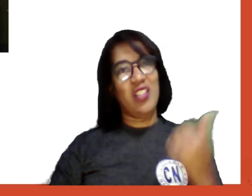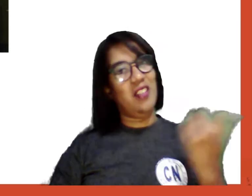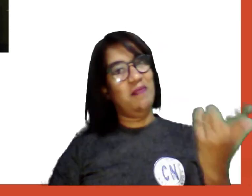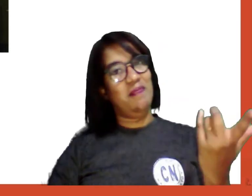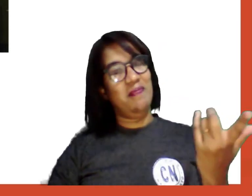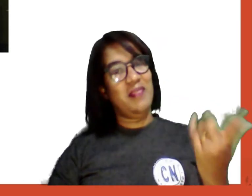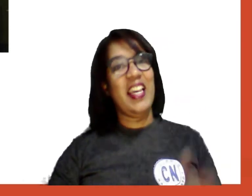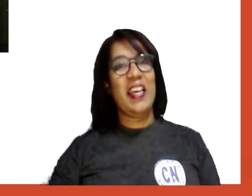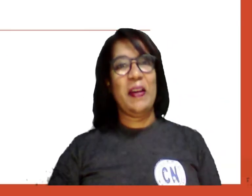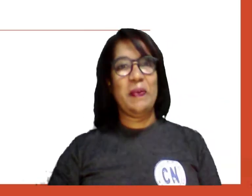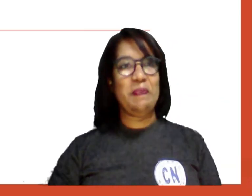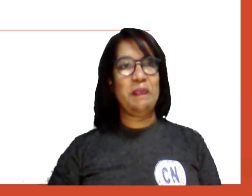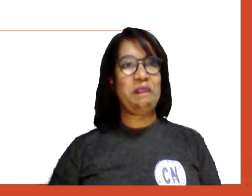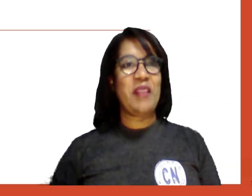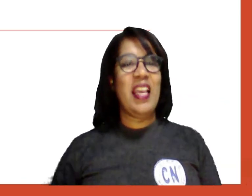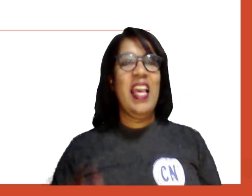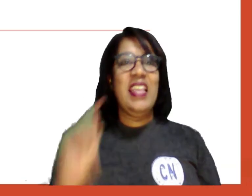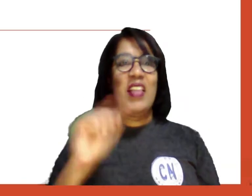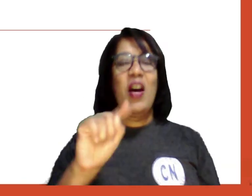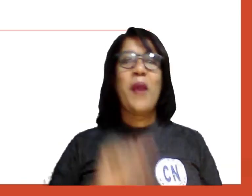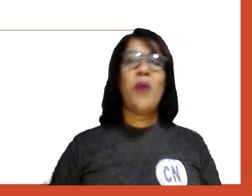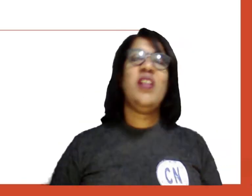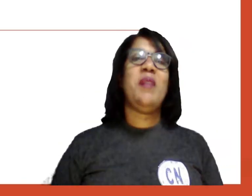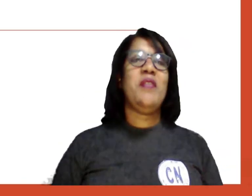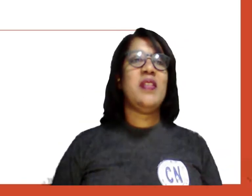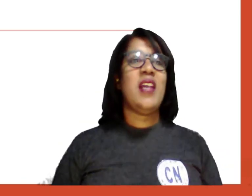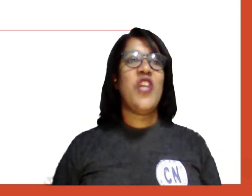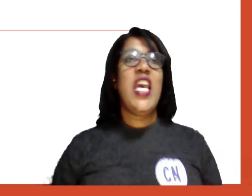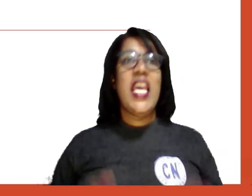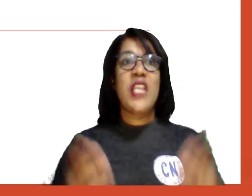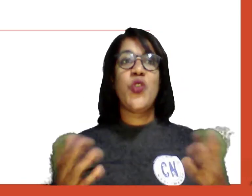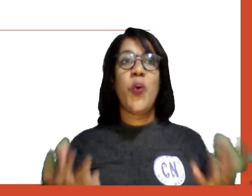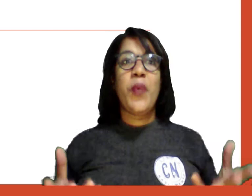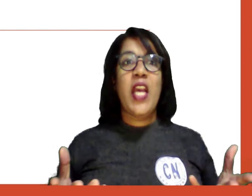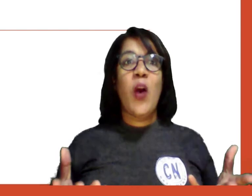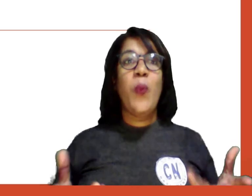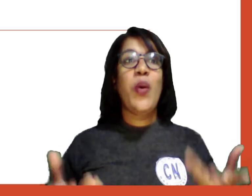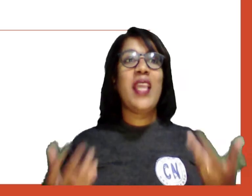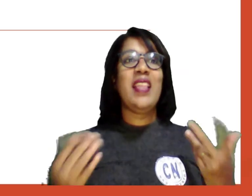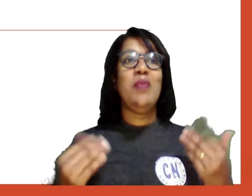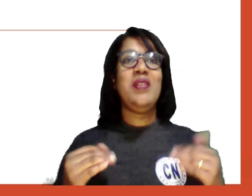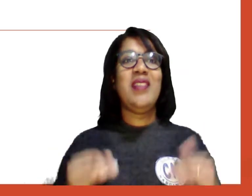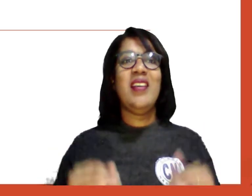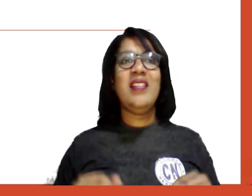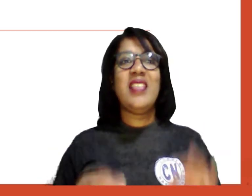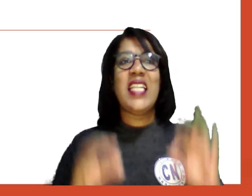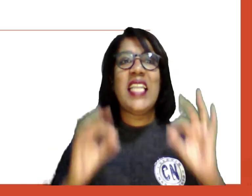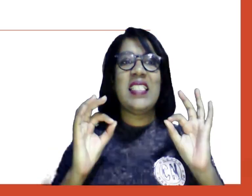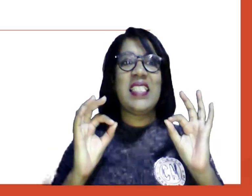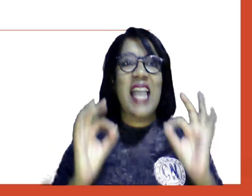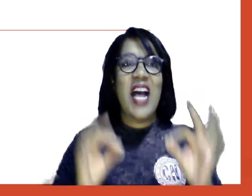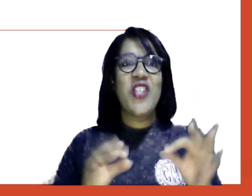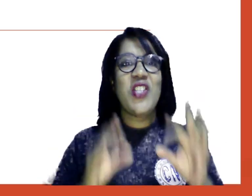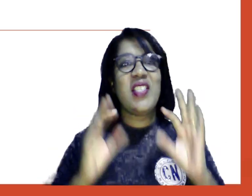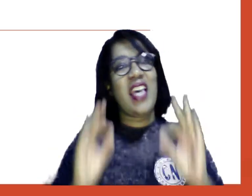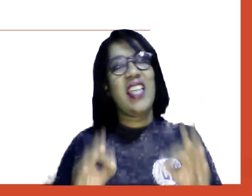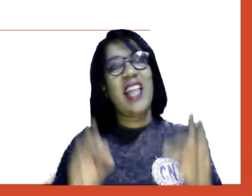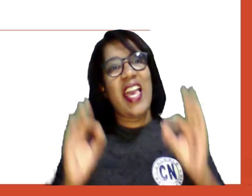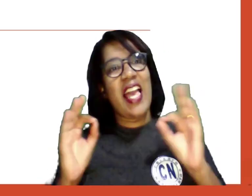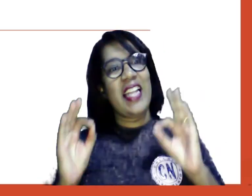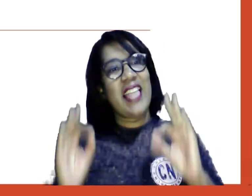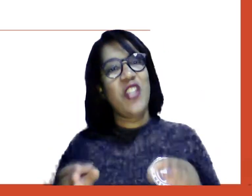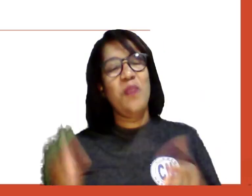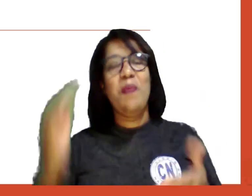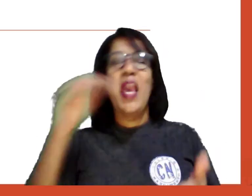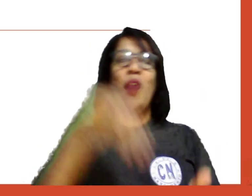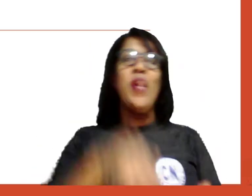que acredita. E aí? Então, é uma pergunta para vocês. Em sua opinião, por que temos tanta necessidade de sair